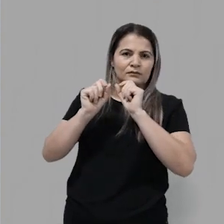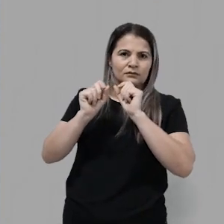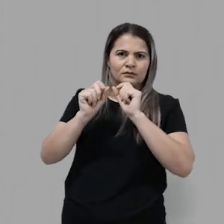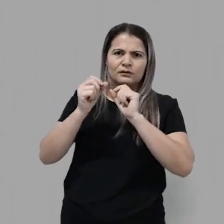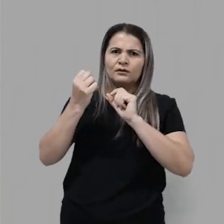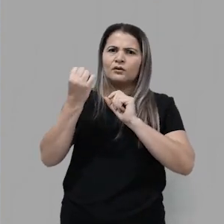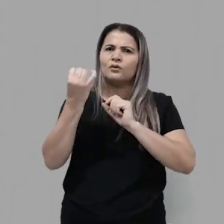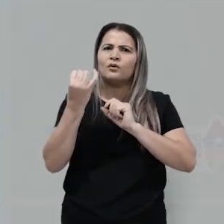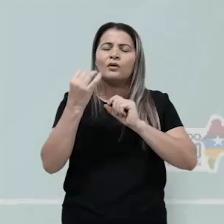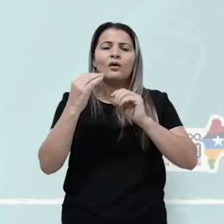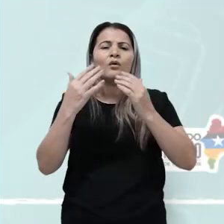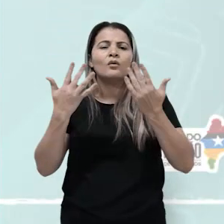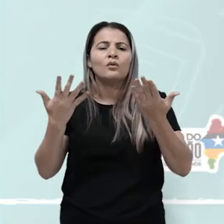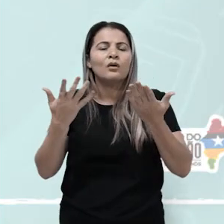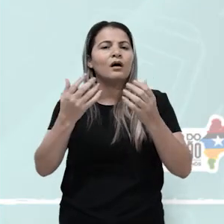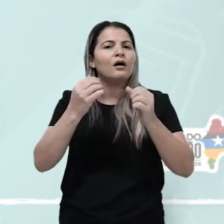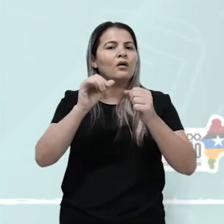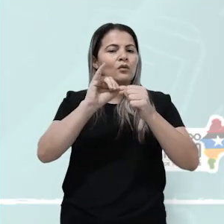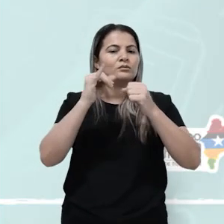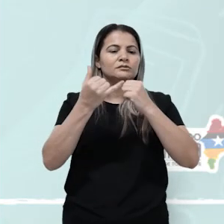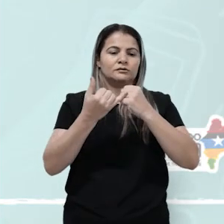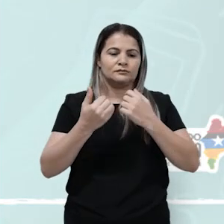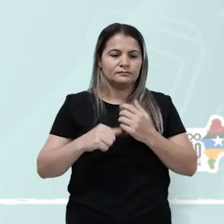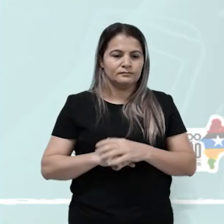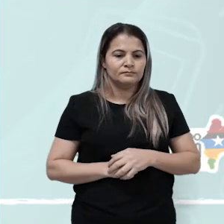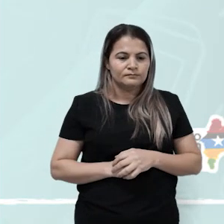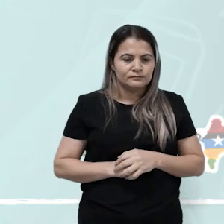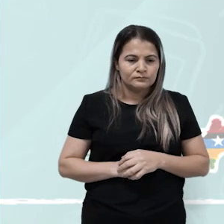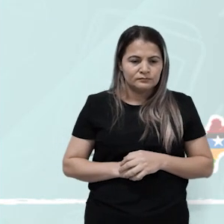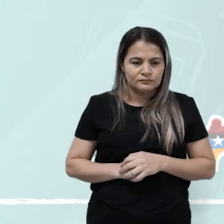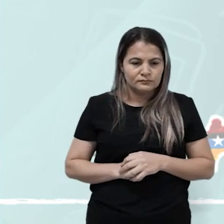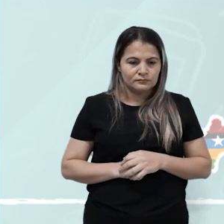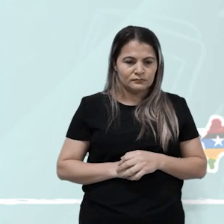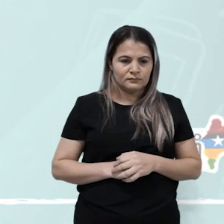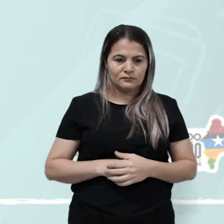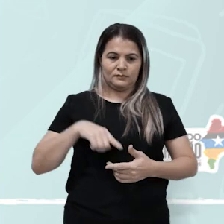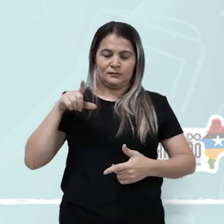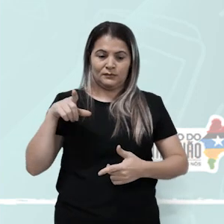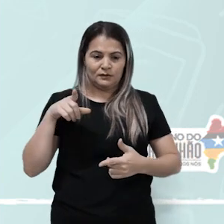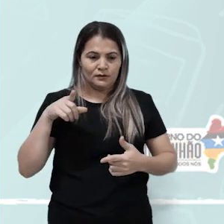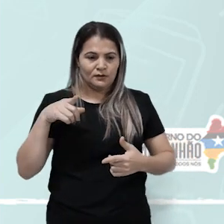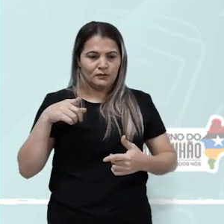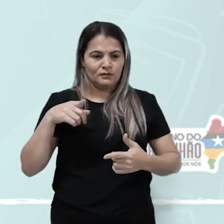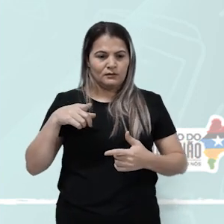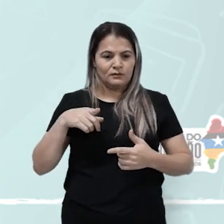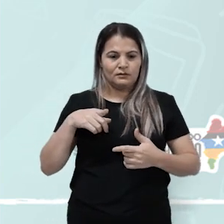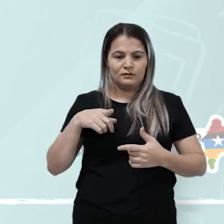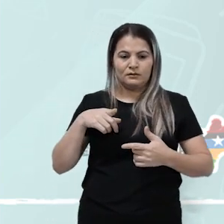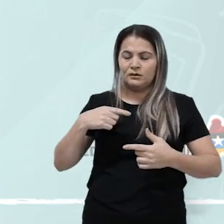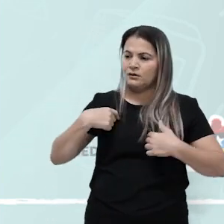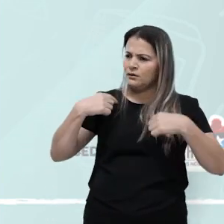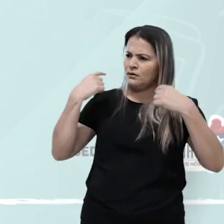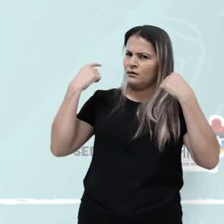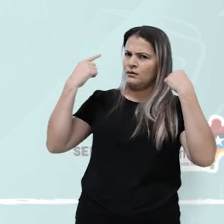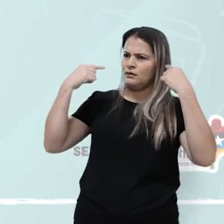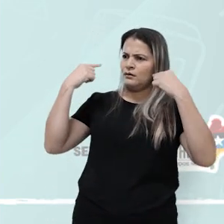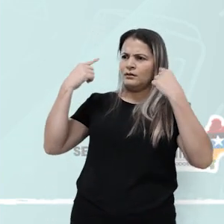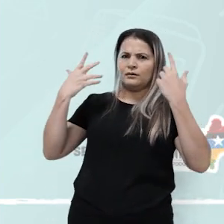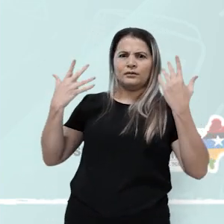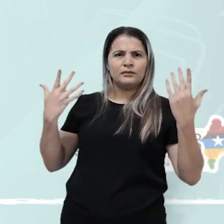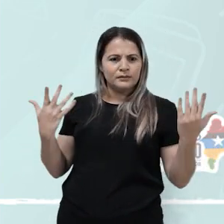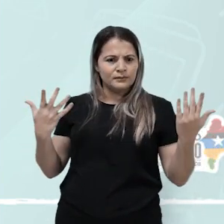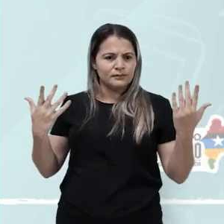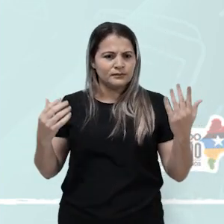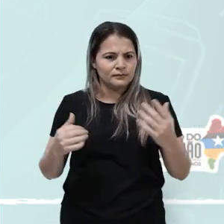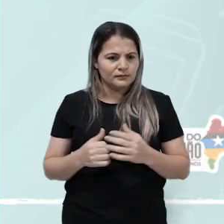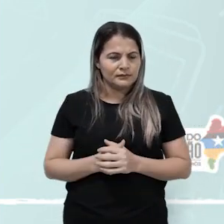são os adjetivos. Então, eu tenho, this puzzle is driving me crazy. Crazy quer dizer, tá me deixando doido.